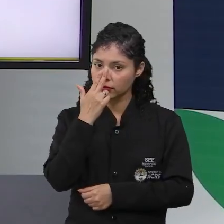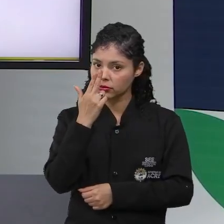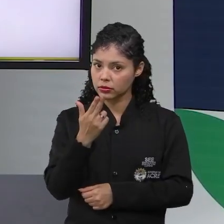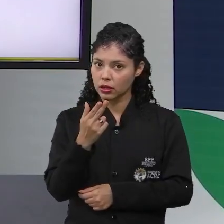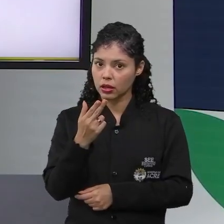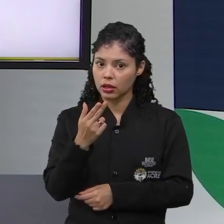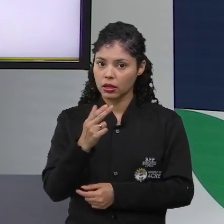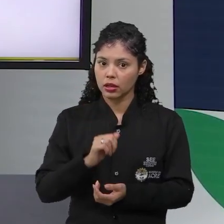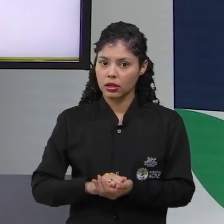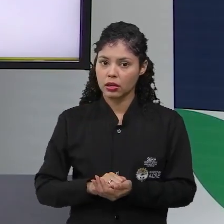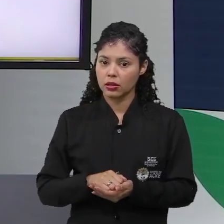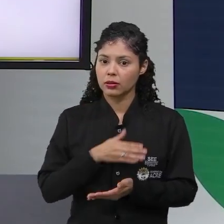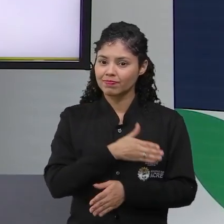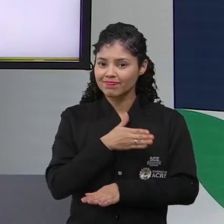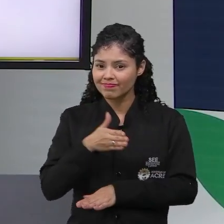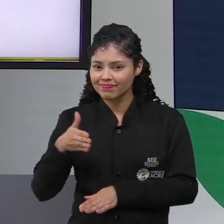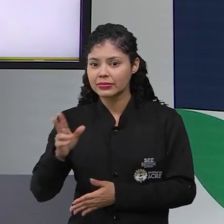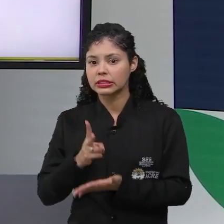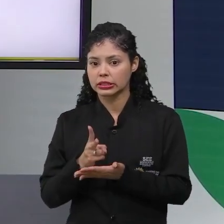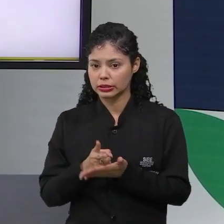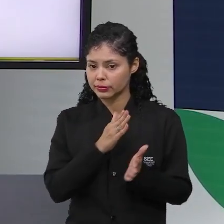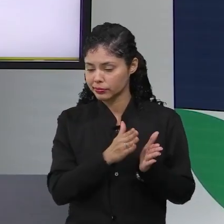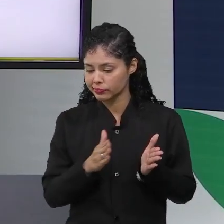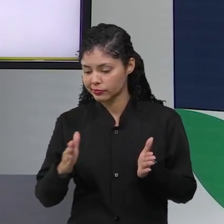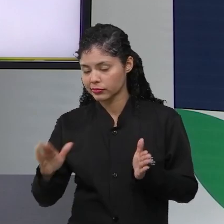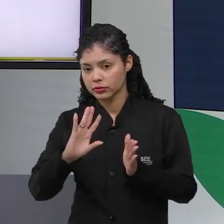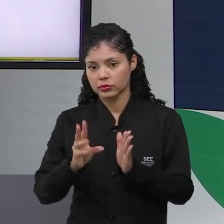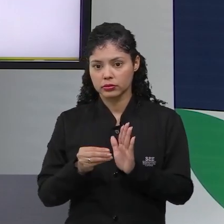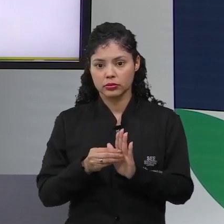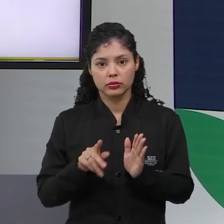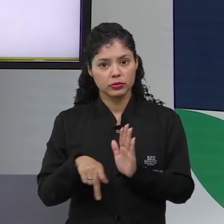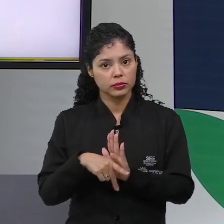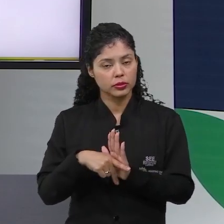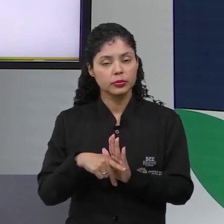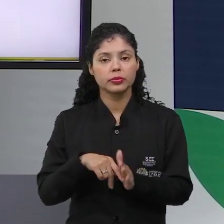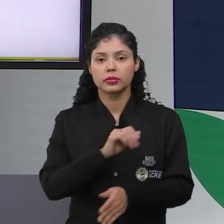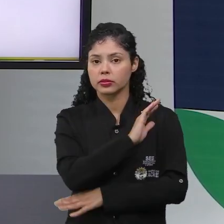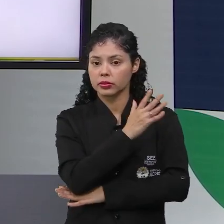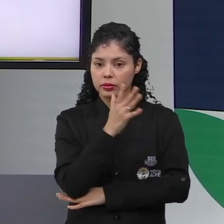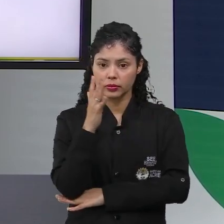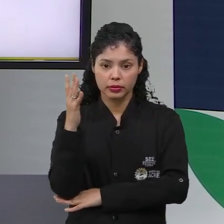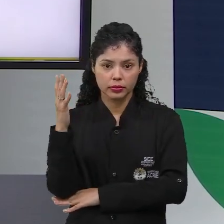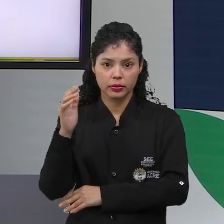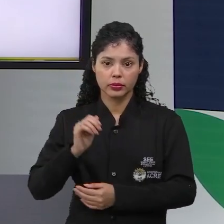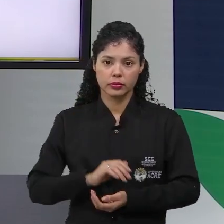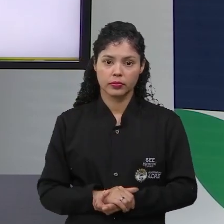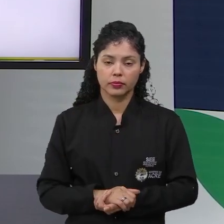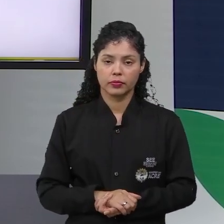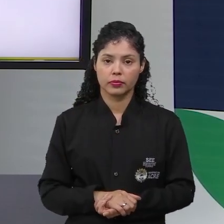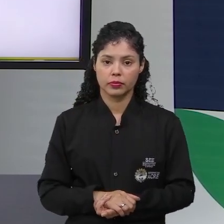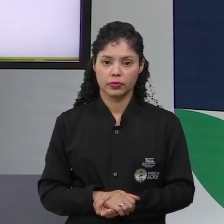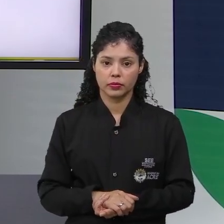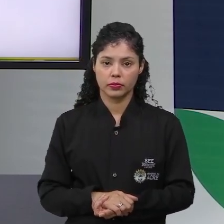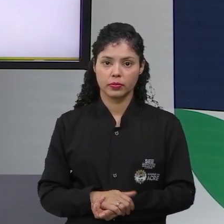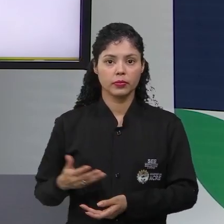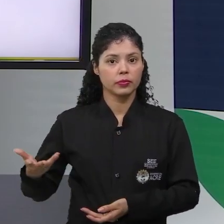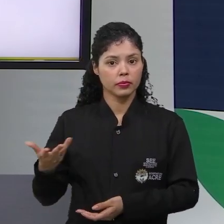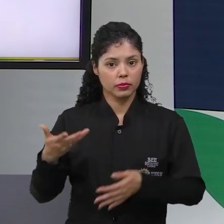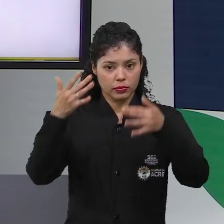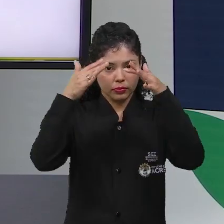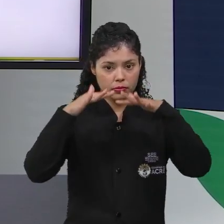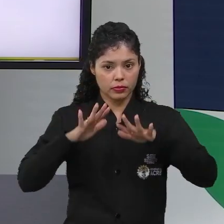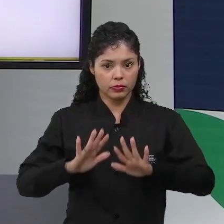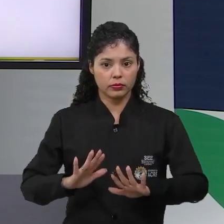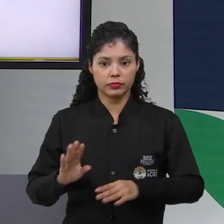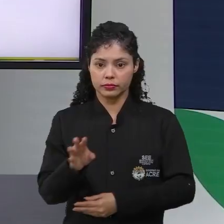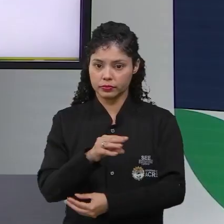aparecia muito frequentemente em aplicações da natureza, por isso que recebeu o nome de natural, base natural, que